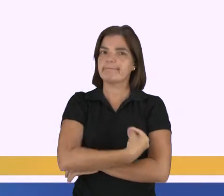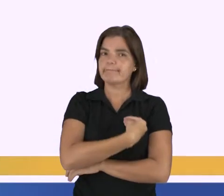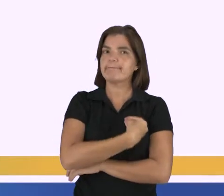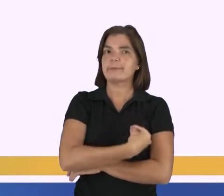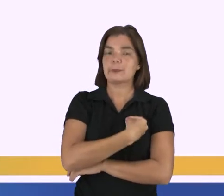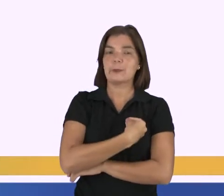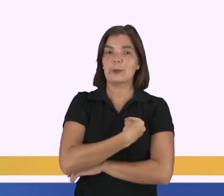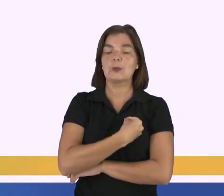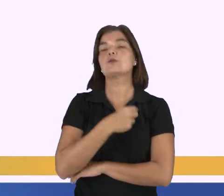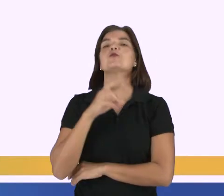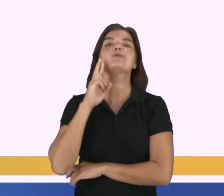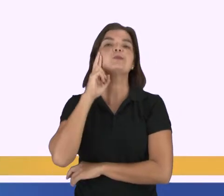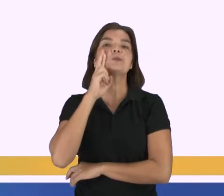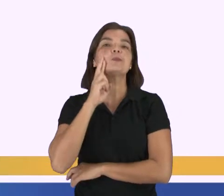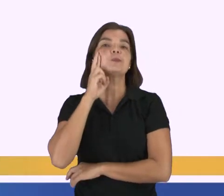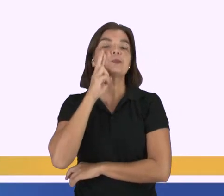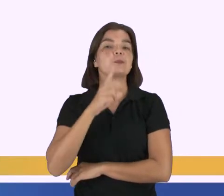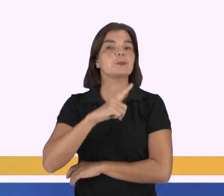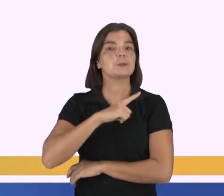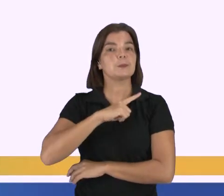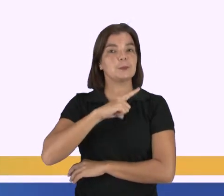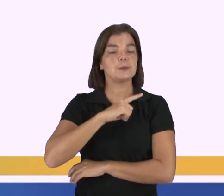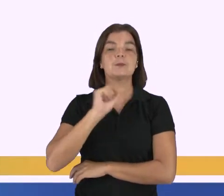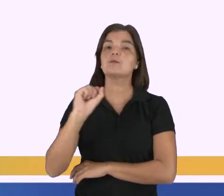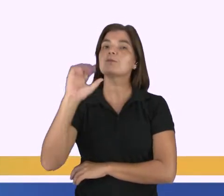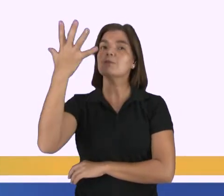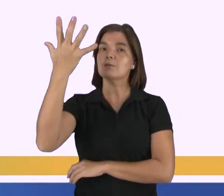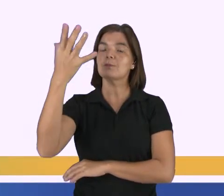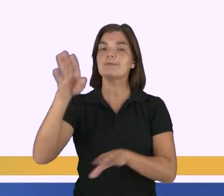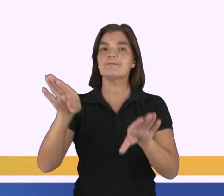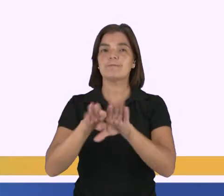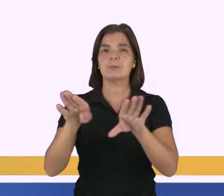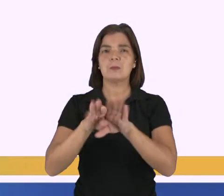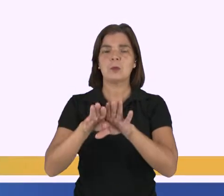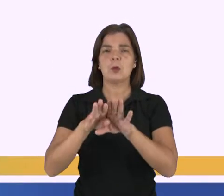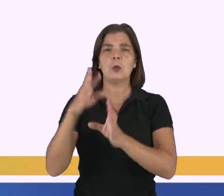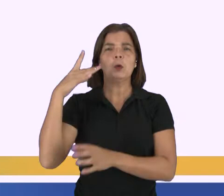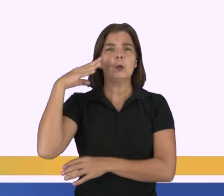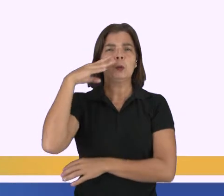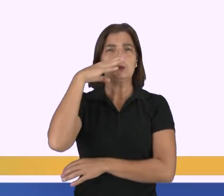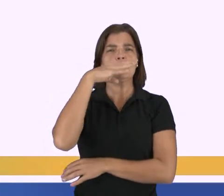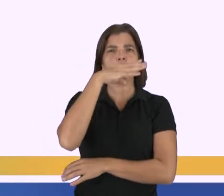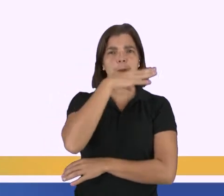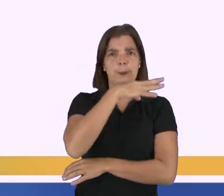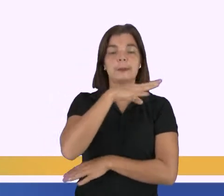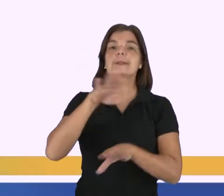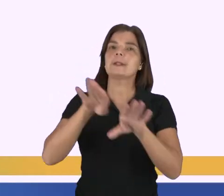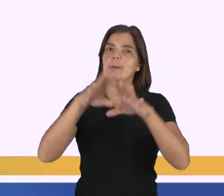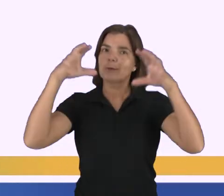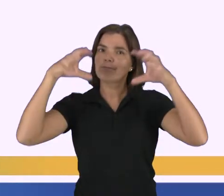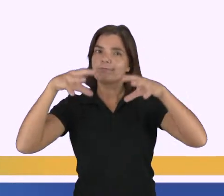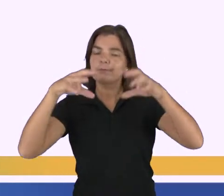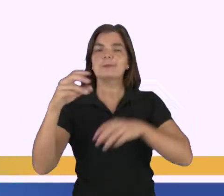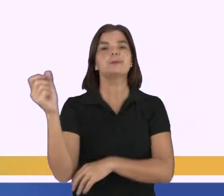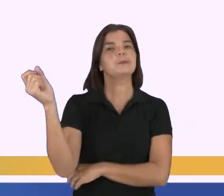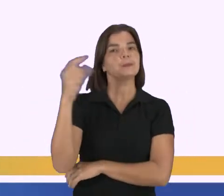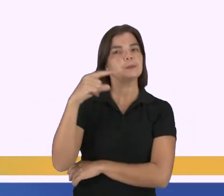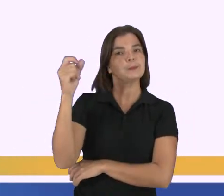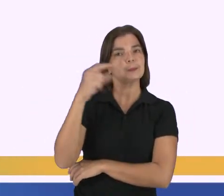de rosa, nós temos um clima característico de quente, super úmido, de